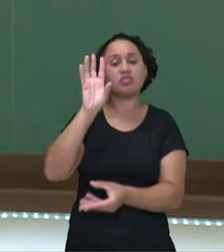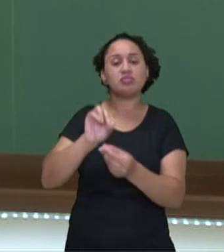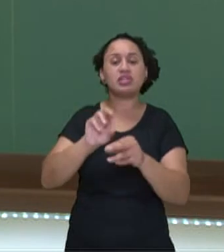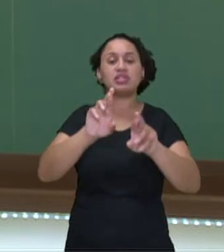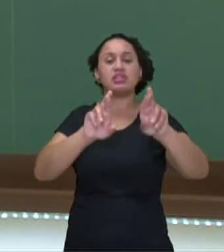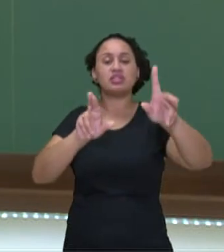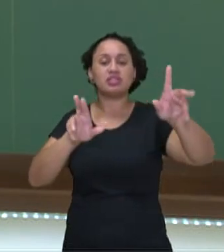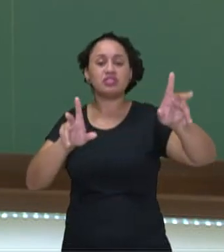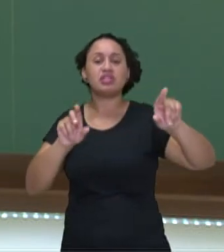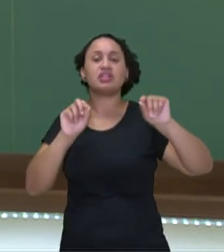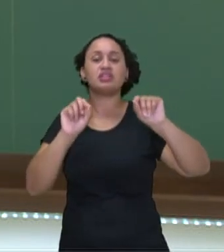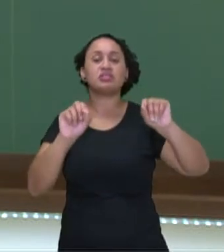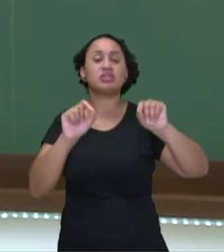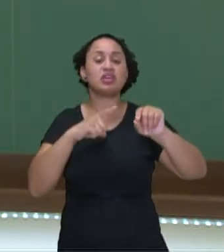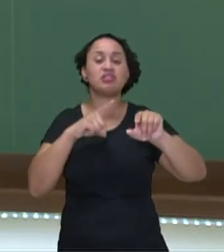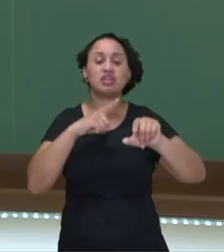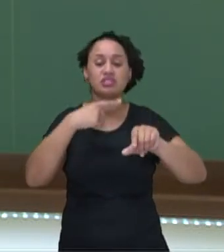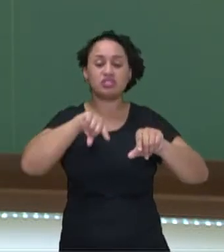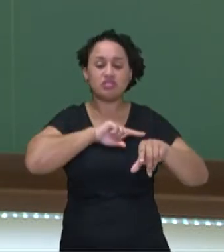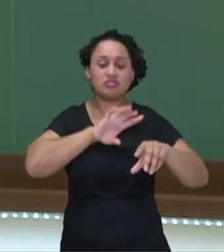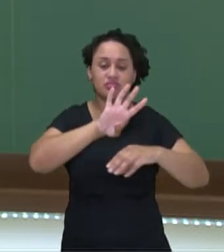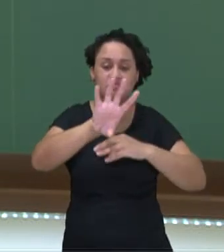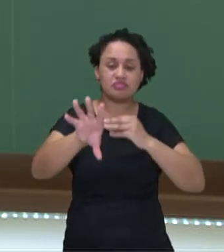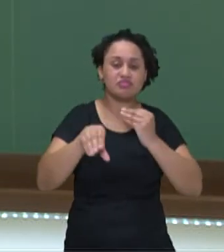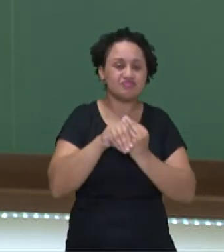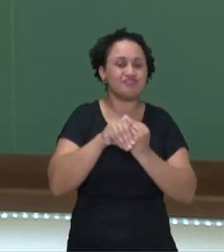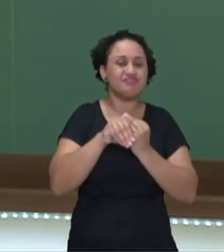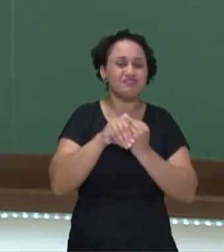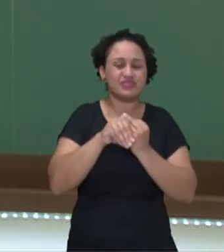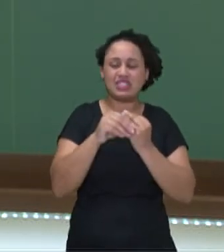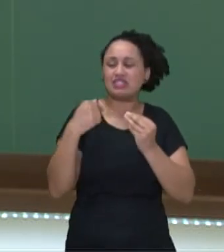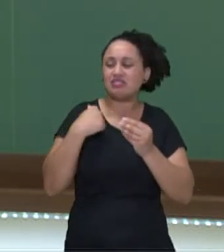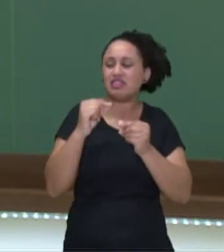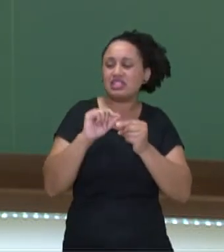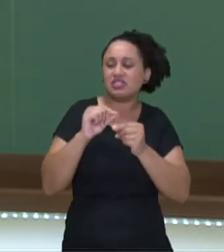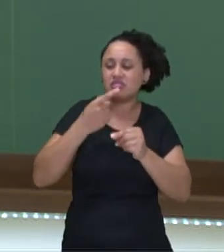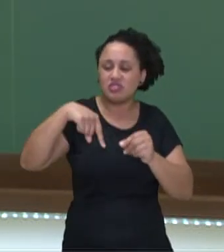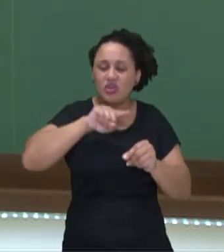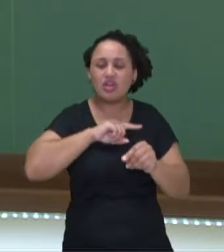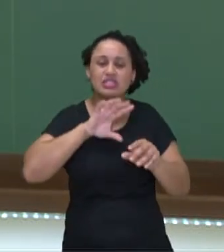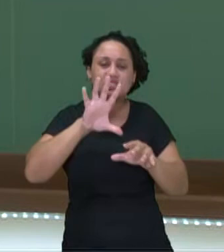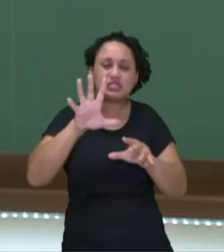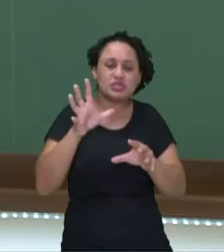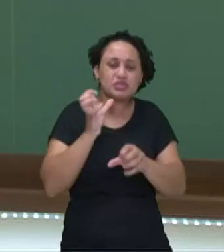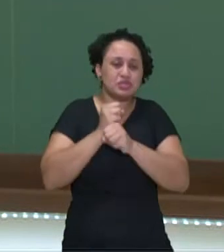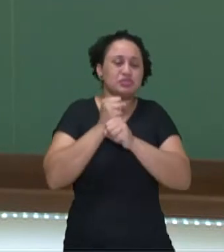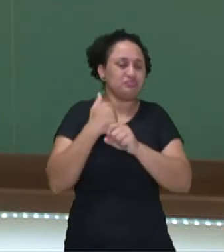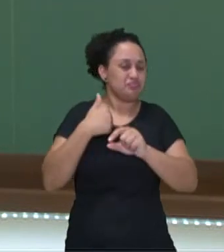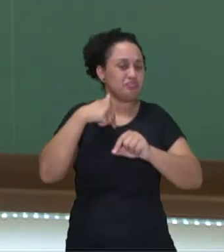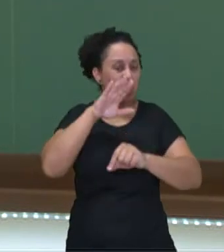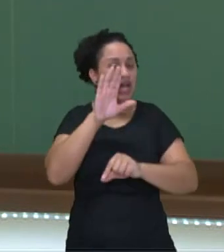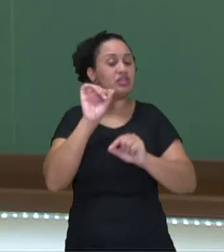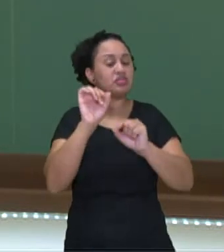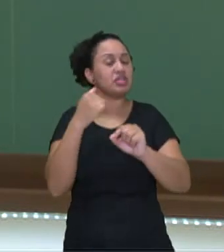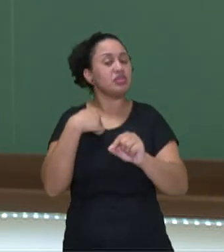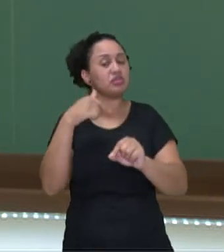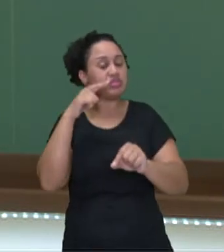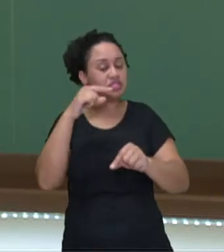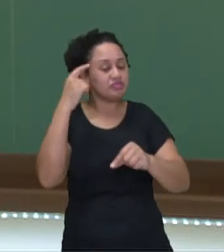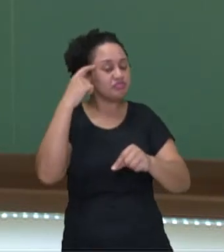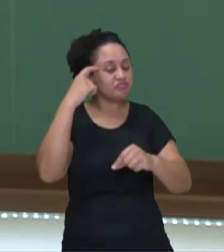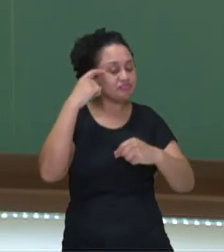elas nos complementam, elas nos completam, elas nos dão a possibilidade de pensar as nossas